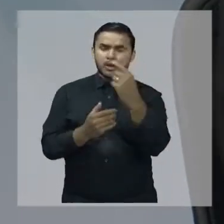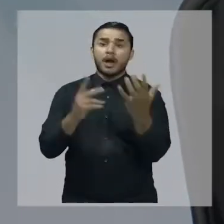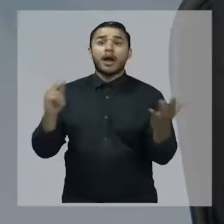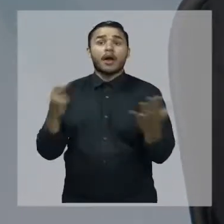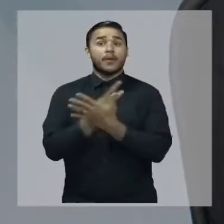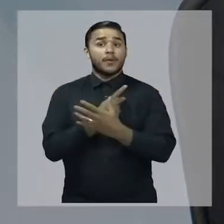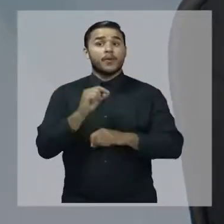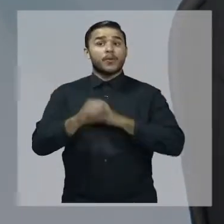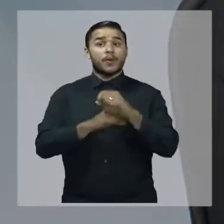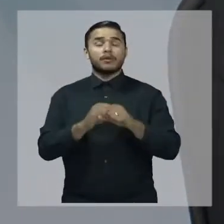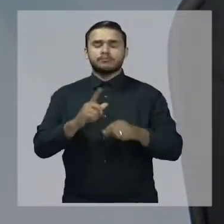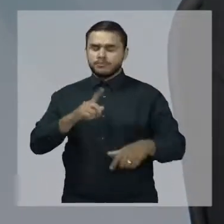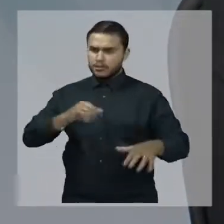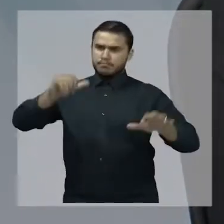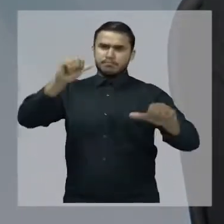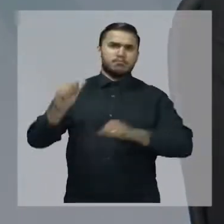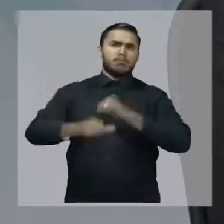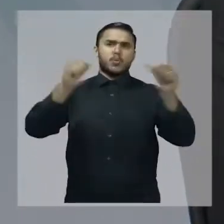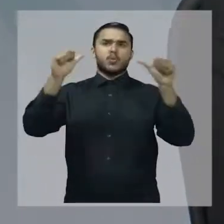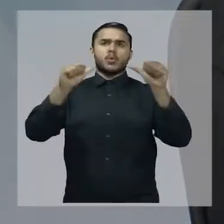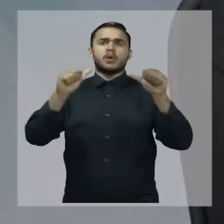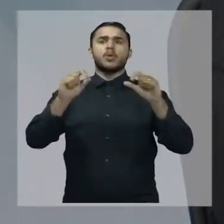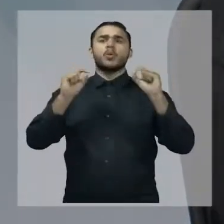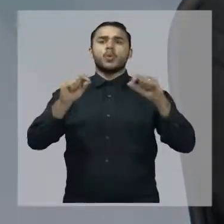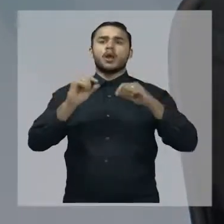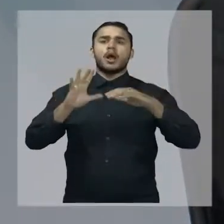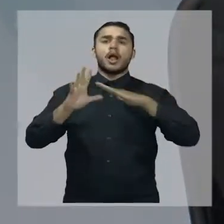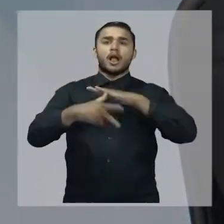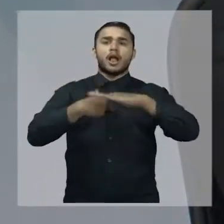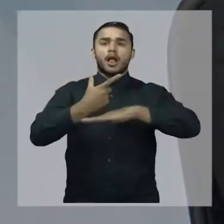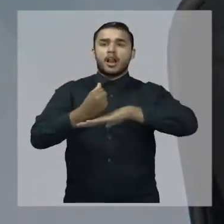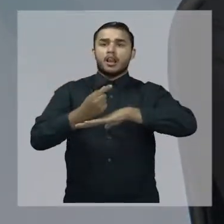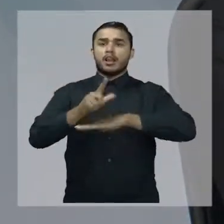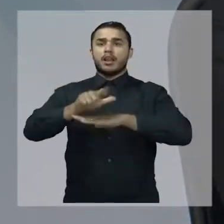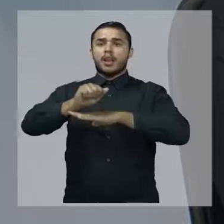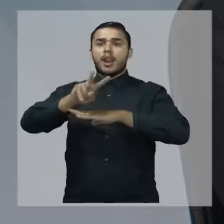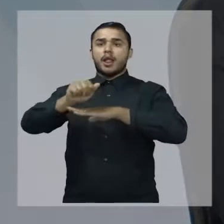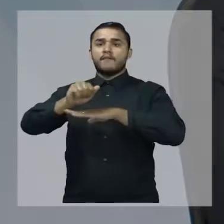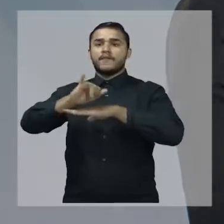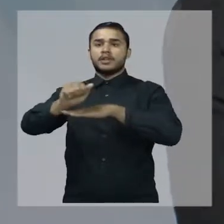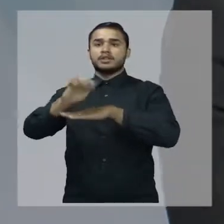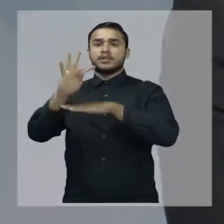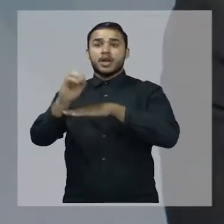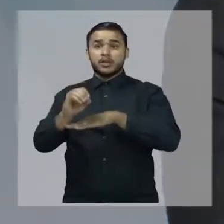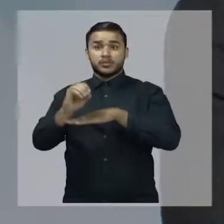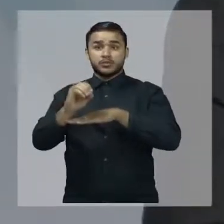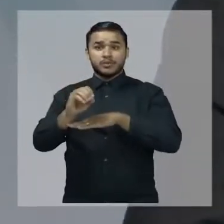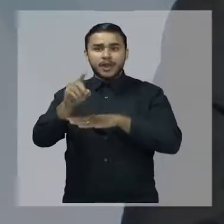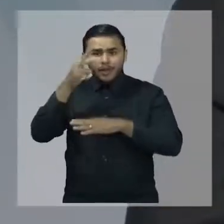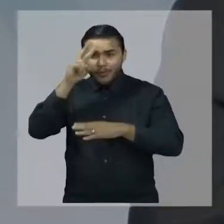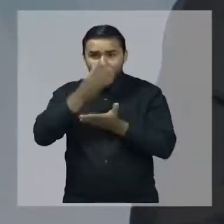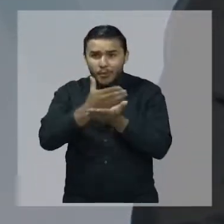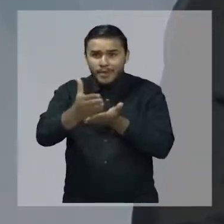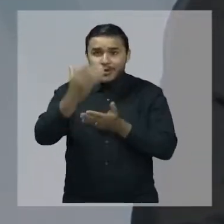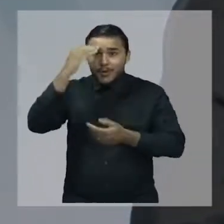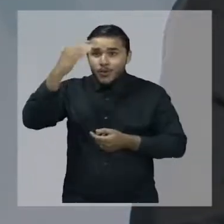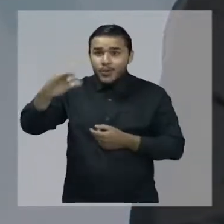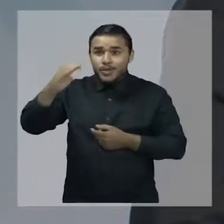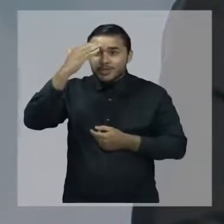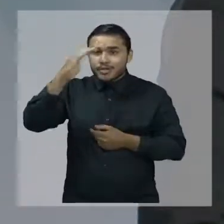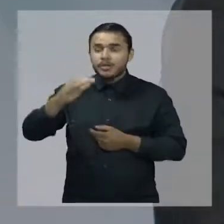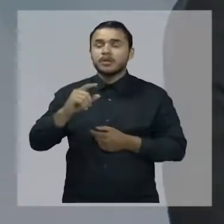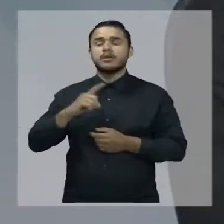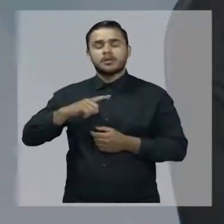partida ali do pessoal de Curitiba, da Lava Jato, e colocou o sistema político na lona, destruiu o sistema político